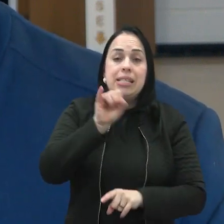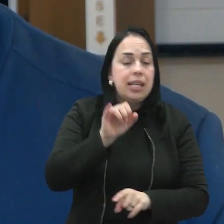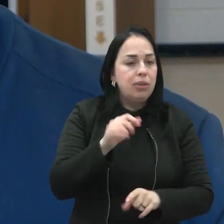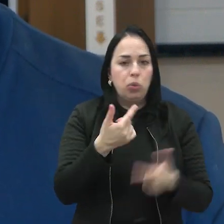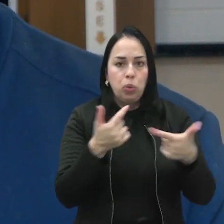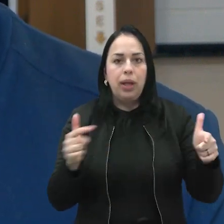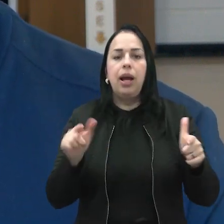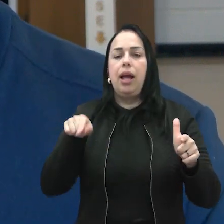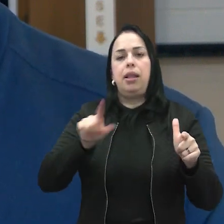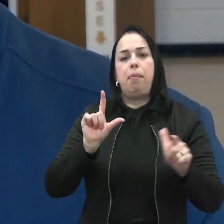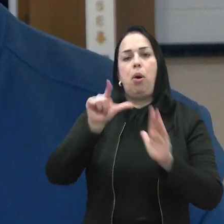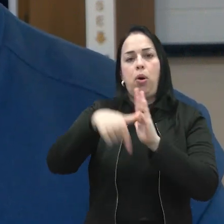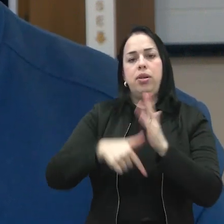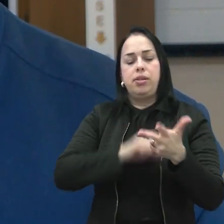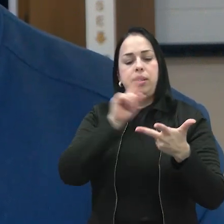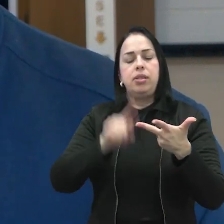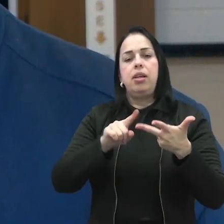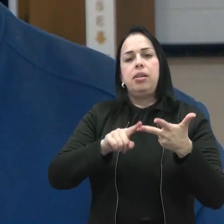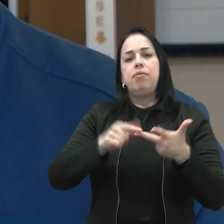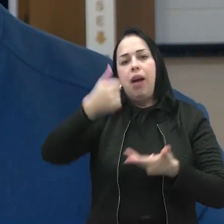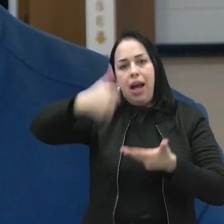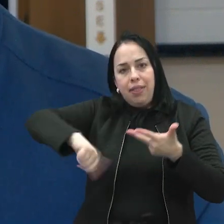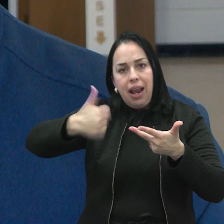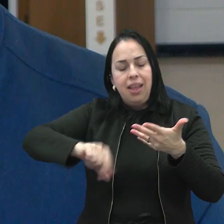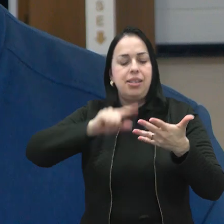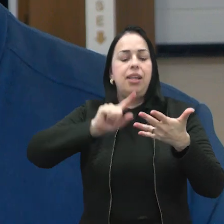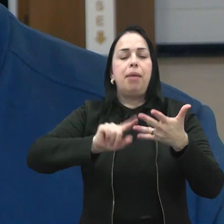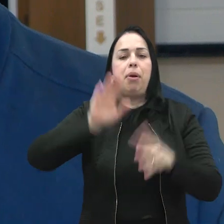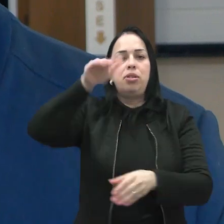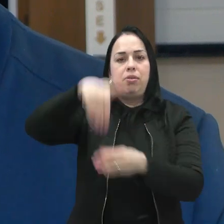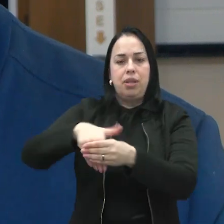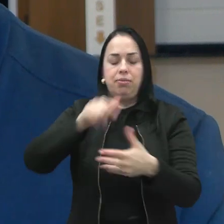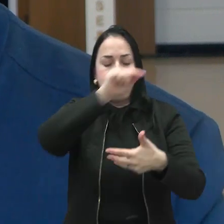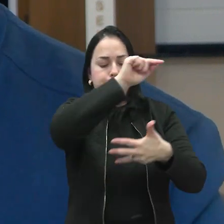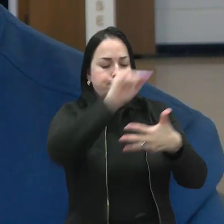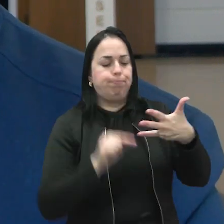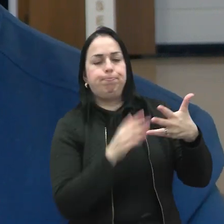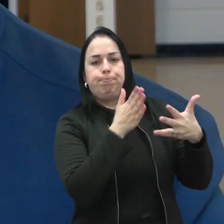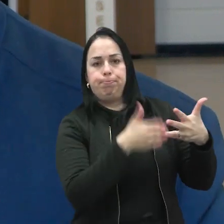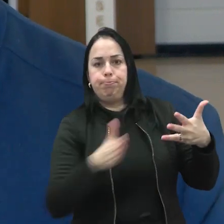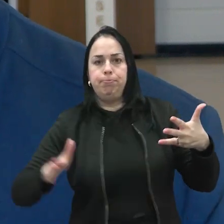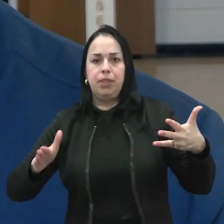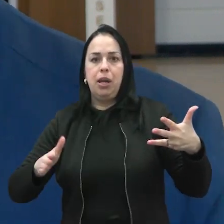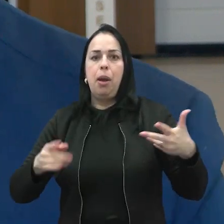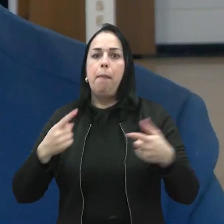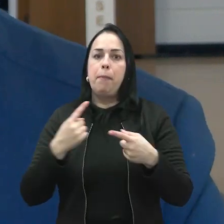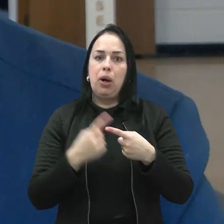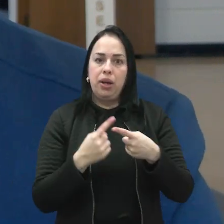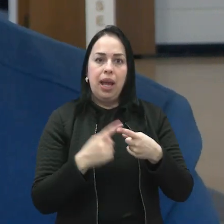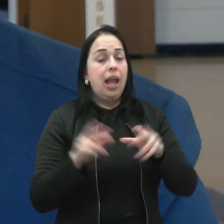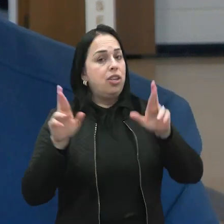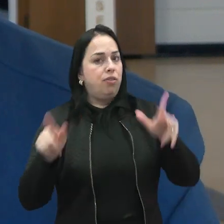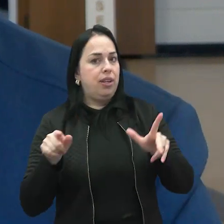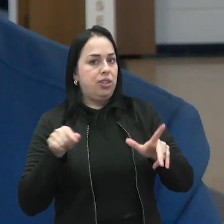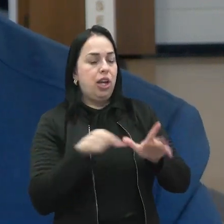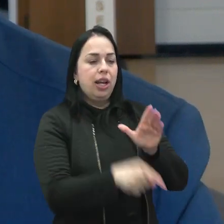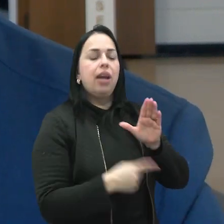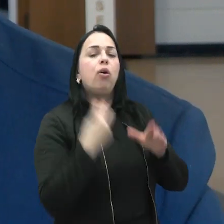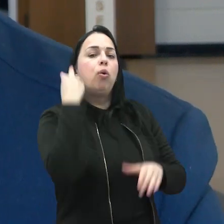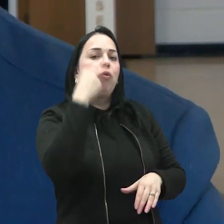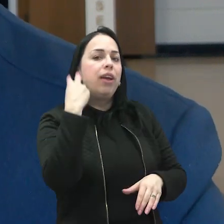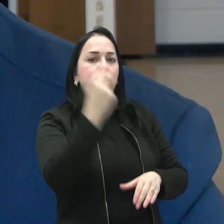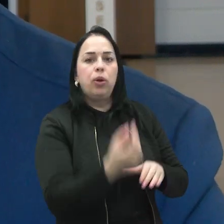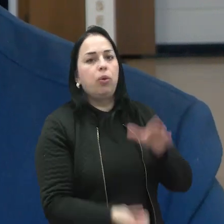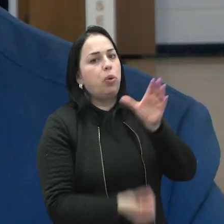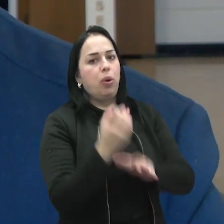ser submetido à análise e aí aberto à votação. Então ele precisa passar por todos esses trâmites, porque ele não nasceu na Casa Legislativa, então ele vai